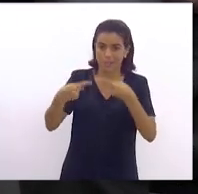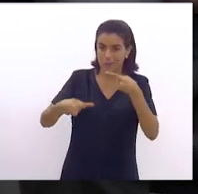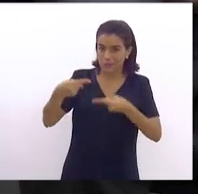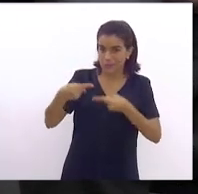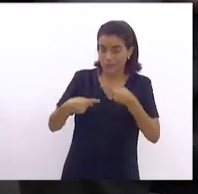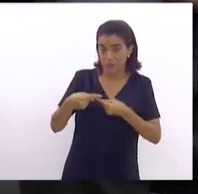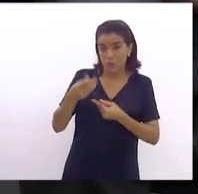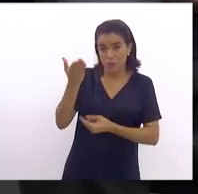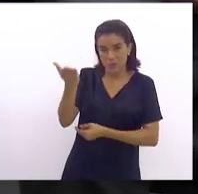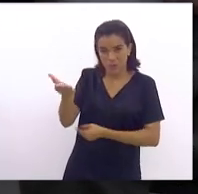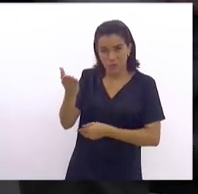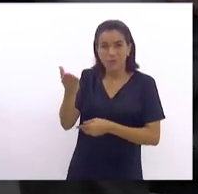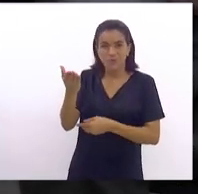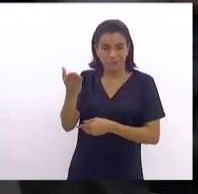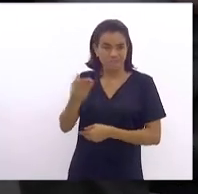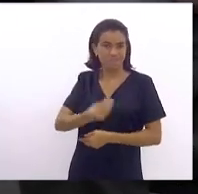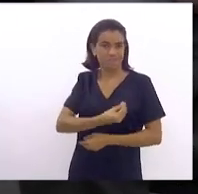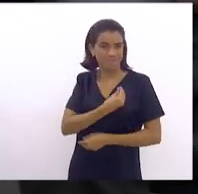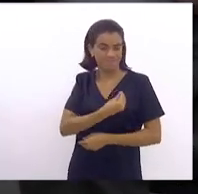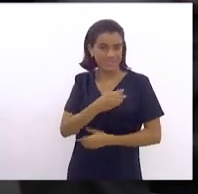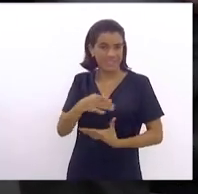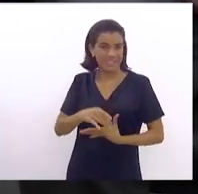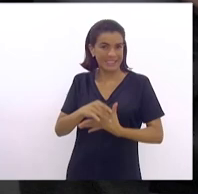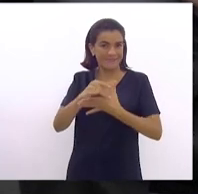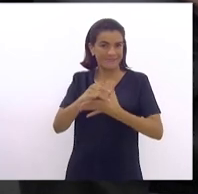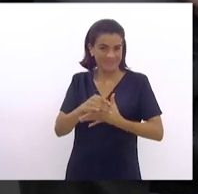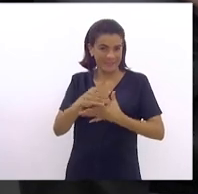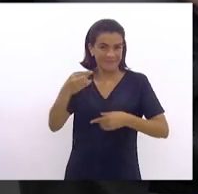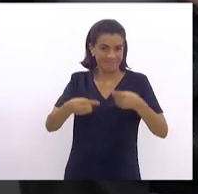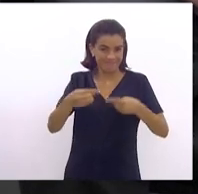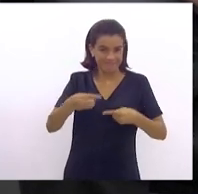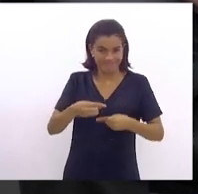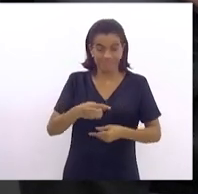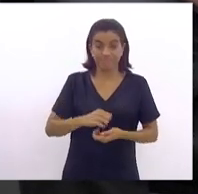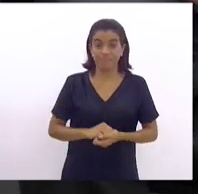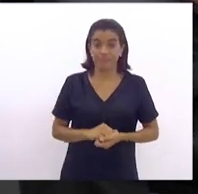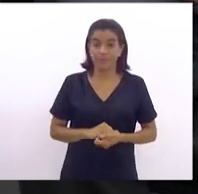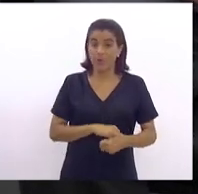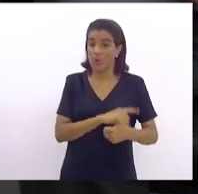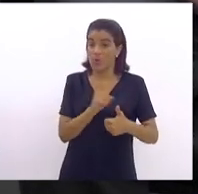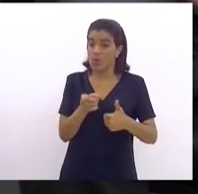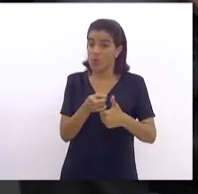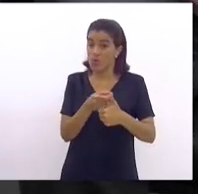presidiu os trabalhos junto com o deputado doutor Serginho. De um,